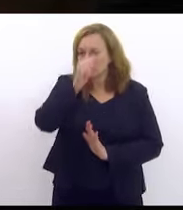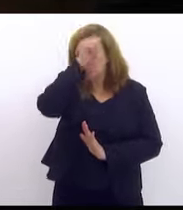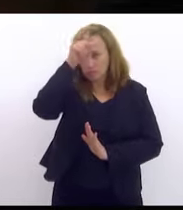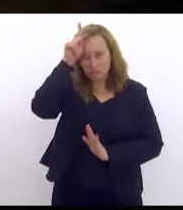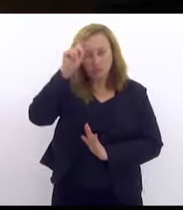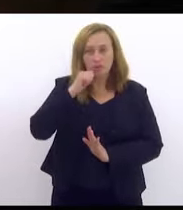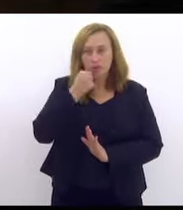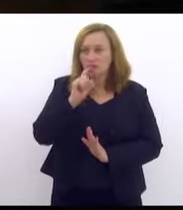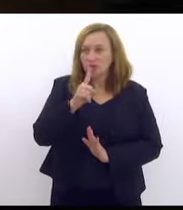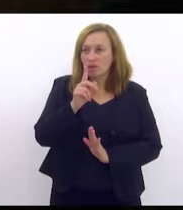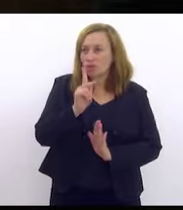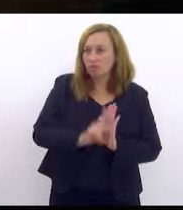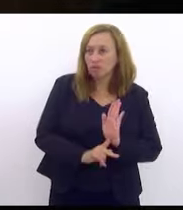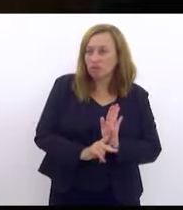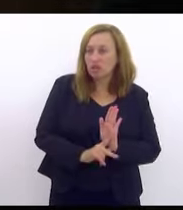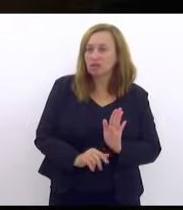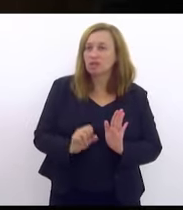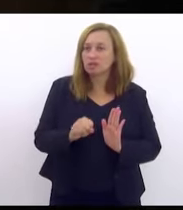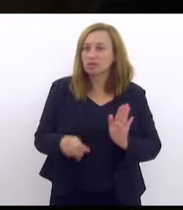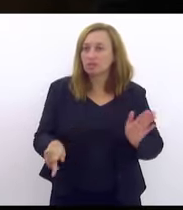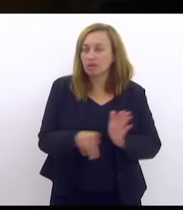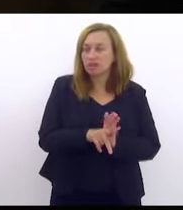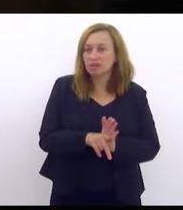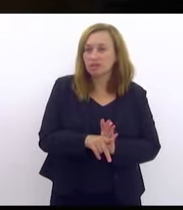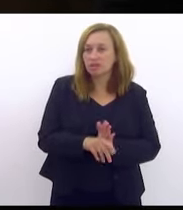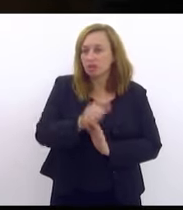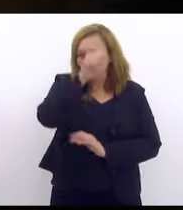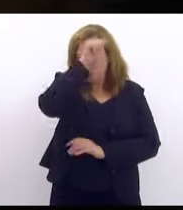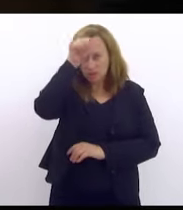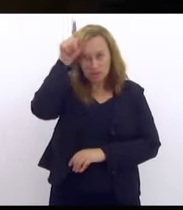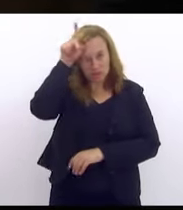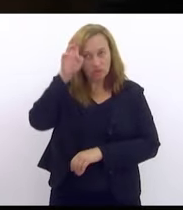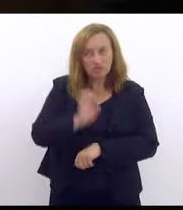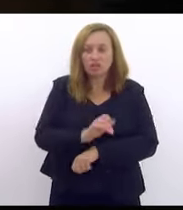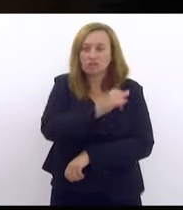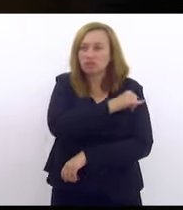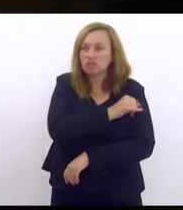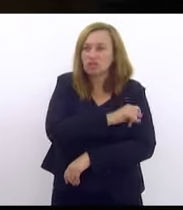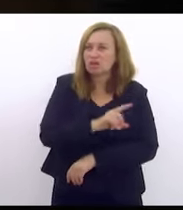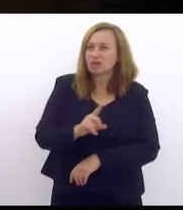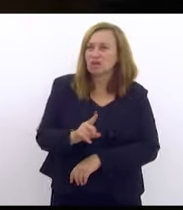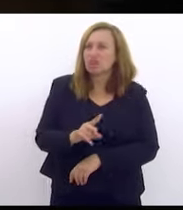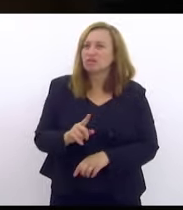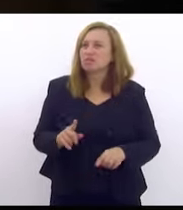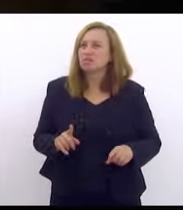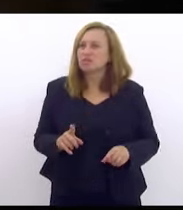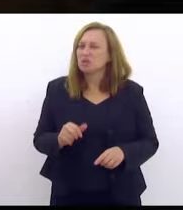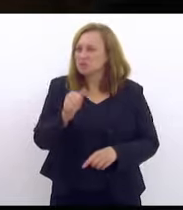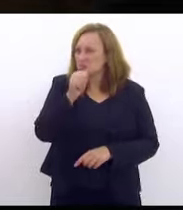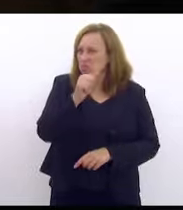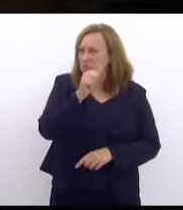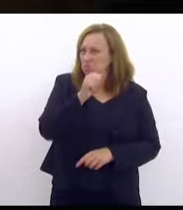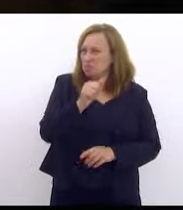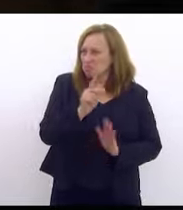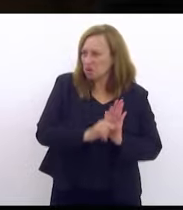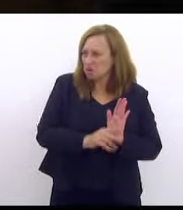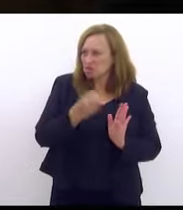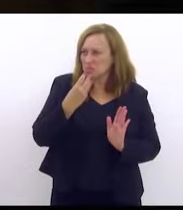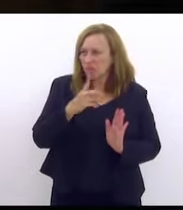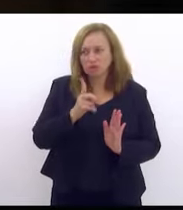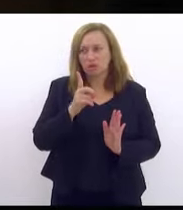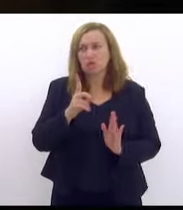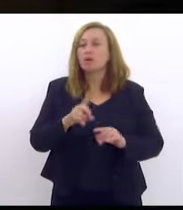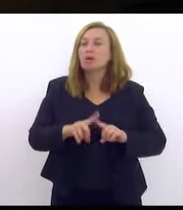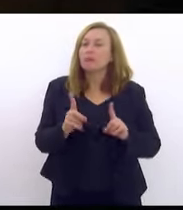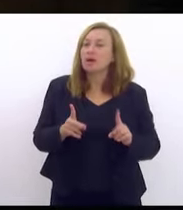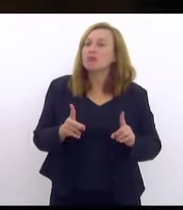é um projeto, o projeto da prefeitura do município aqui do Estado do Rio de Janeiro, não é um projeto que tem também esse fim precípio. É um projeto